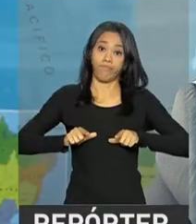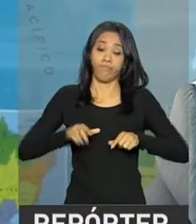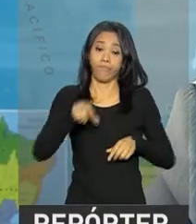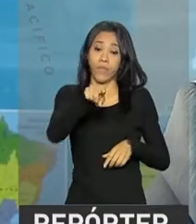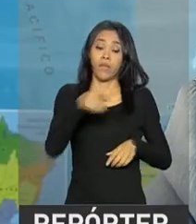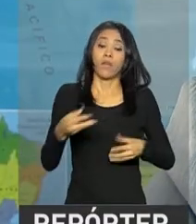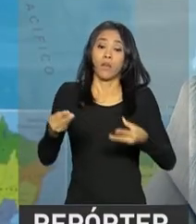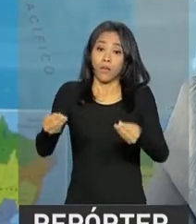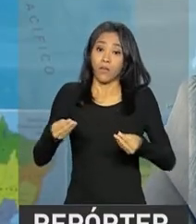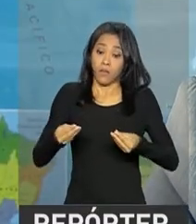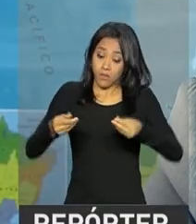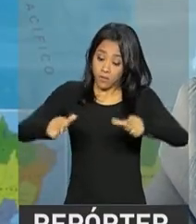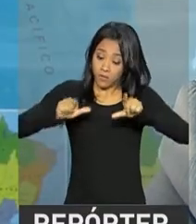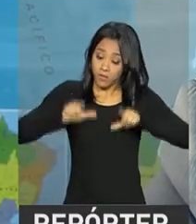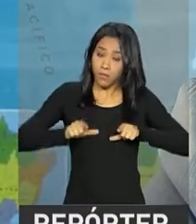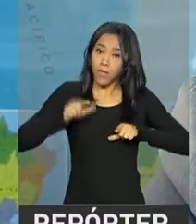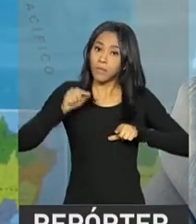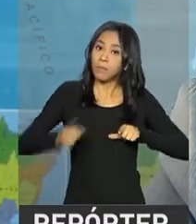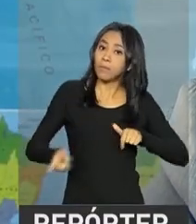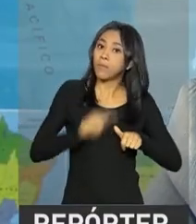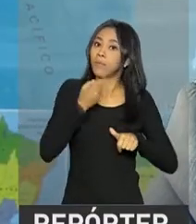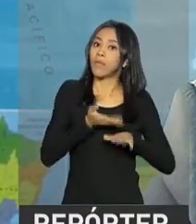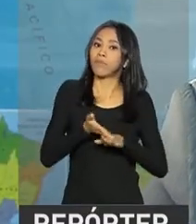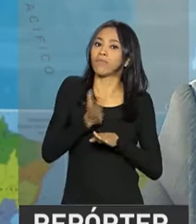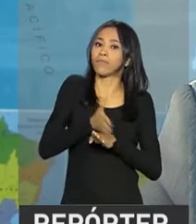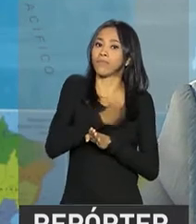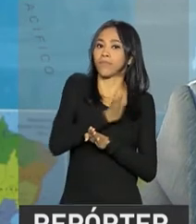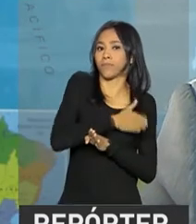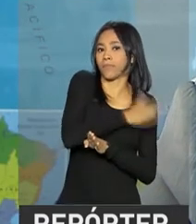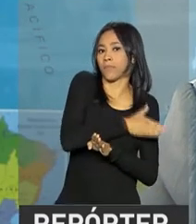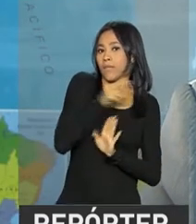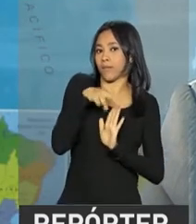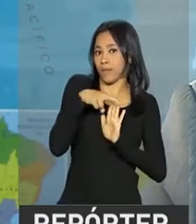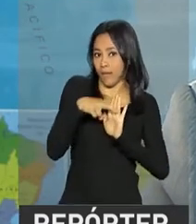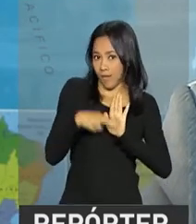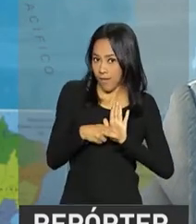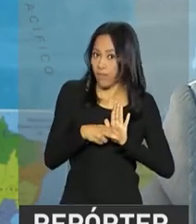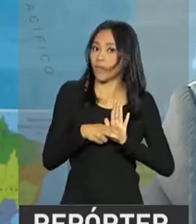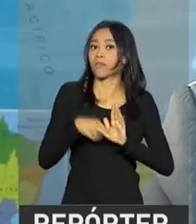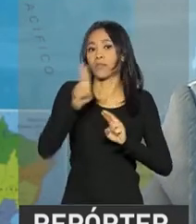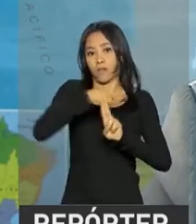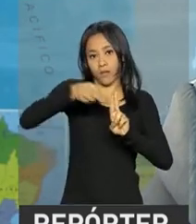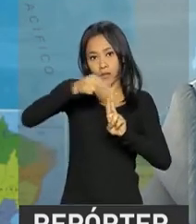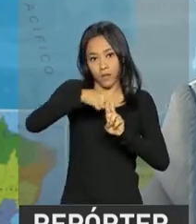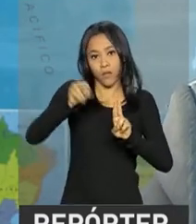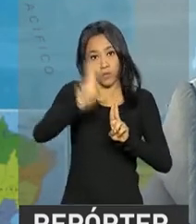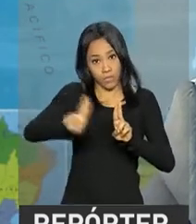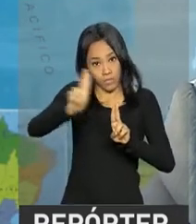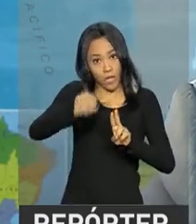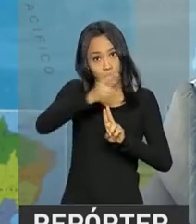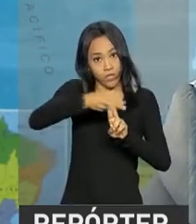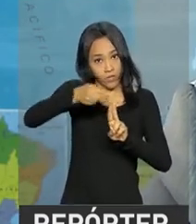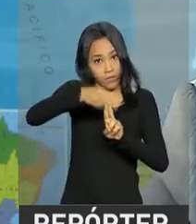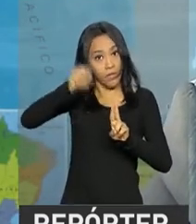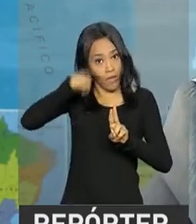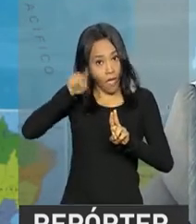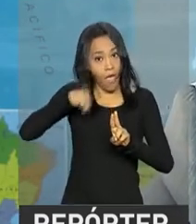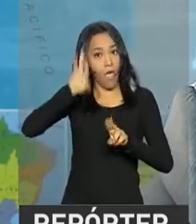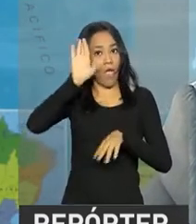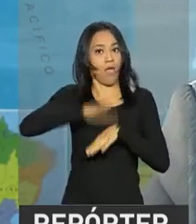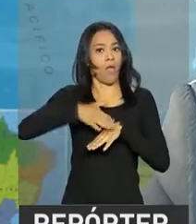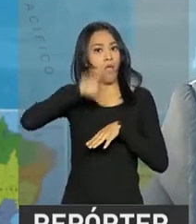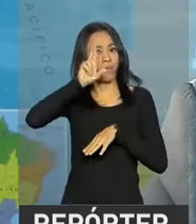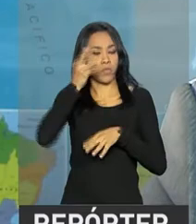emitidos após uma série de atendimento a normas é da universidade de brasília que há grande conteúdo disse a quem é